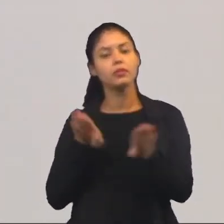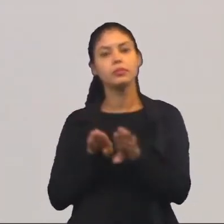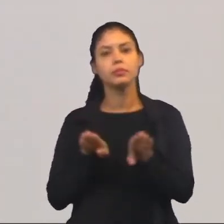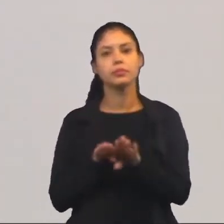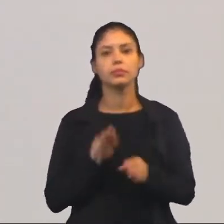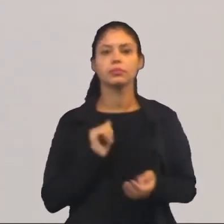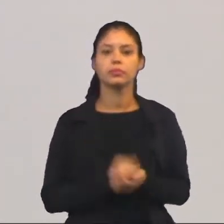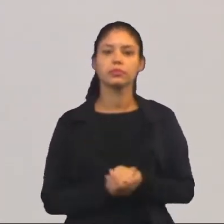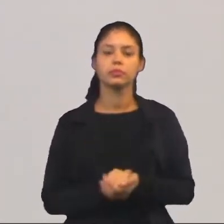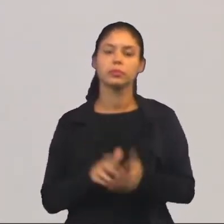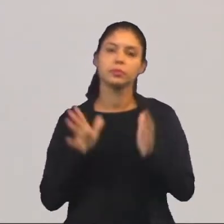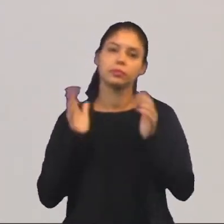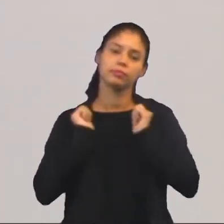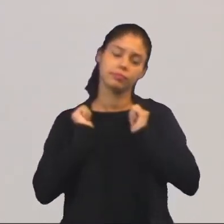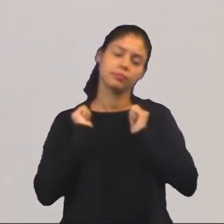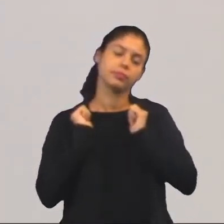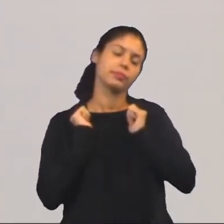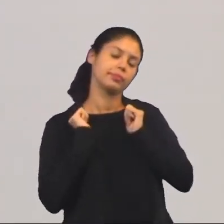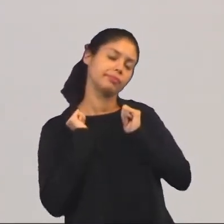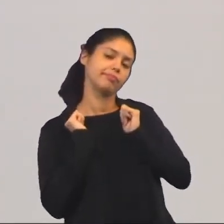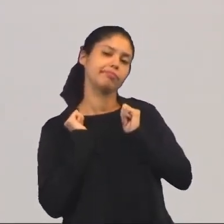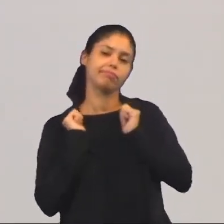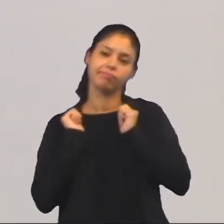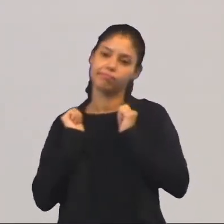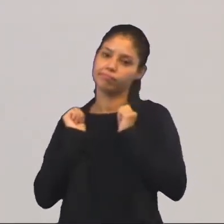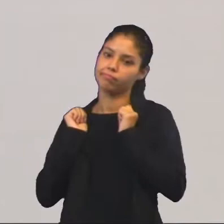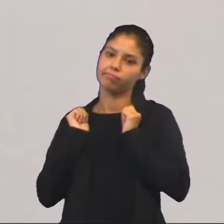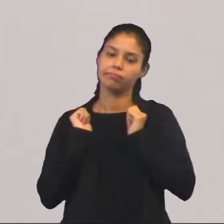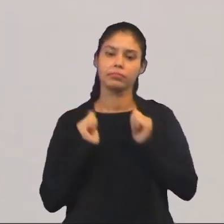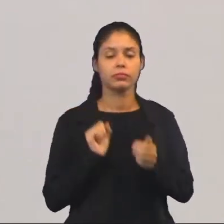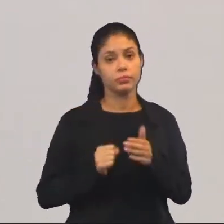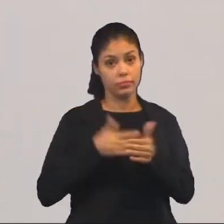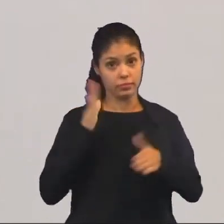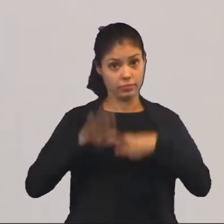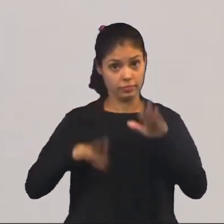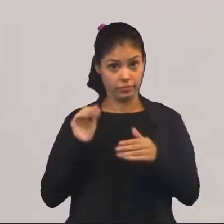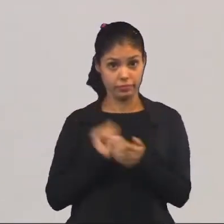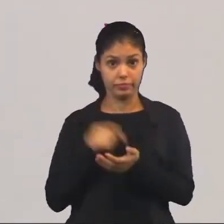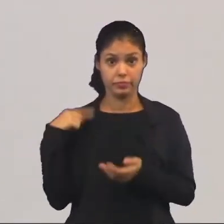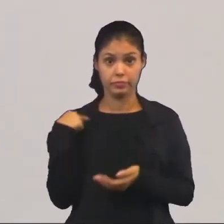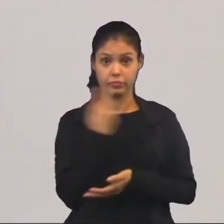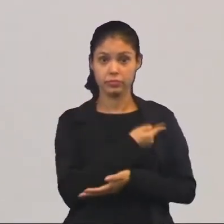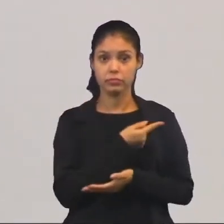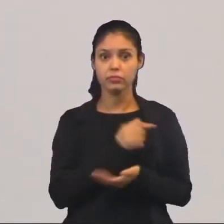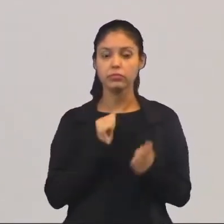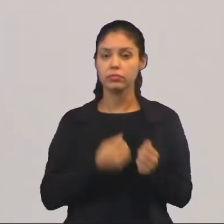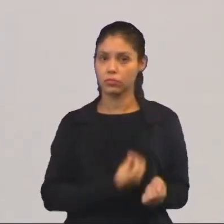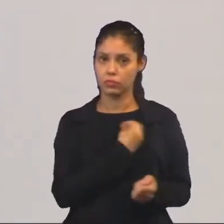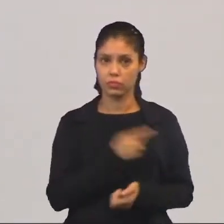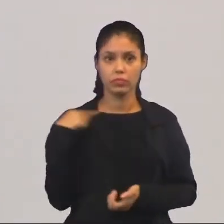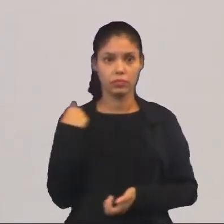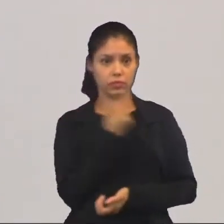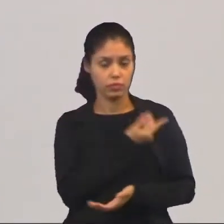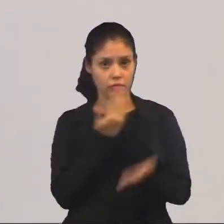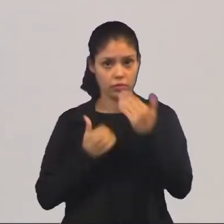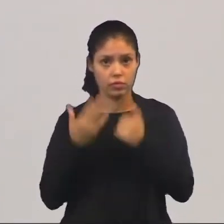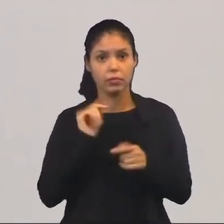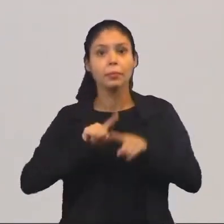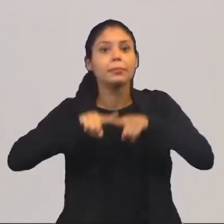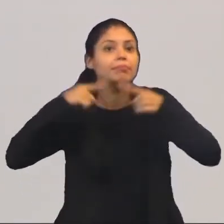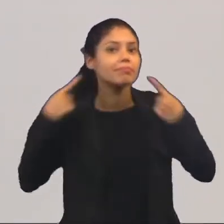processados é a questão da comodidade, da praticidade, não é mesmo? Então, muitas vezes, esses alimentos eles estarão presentes na nossa